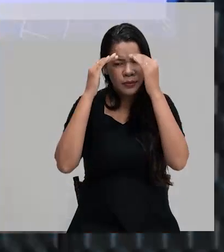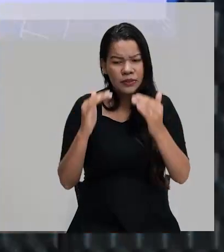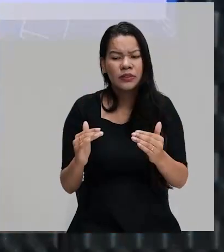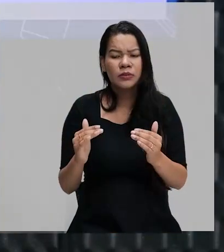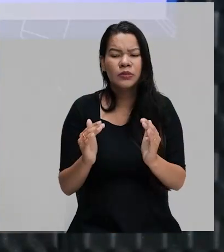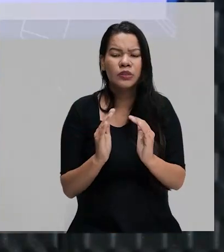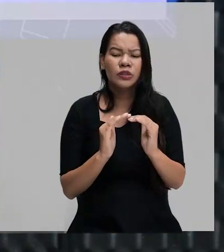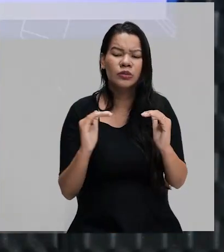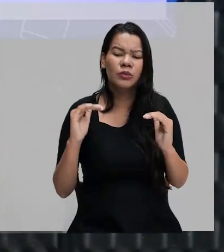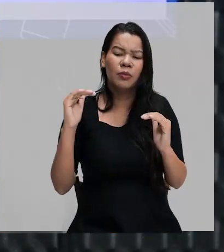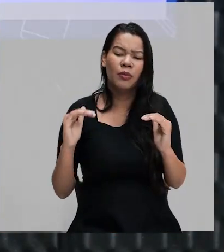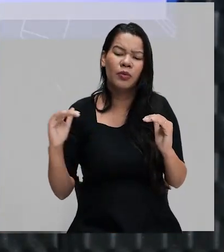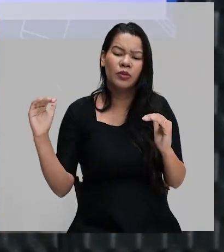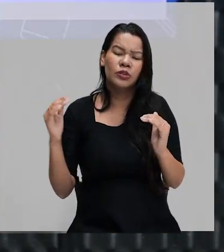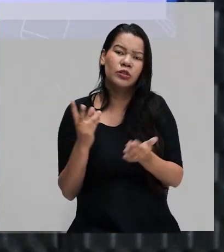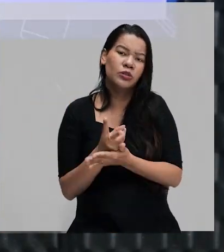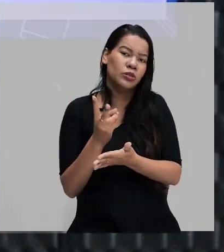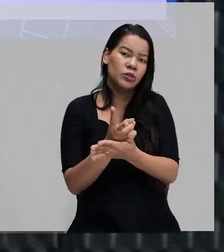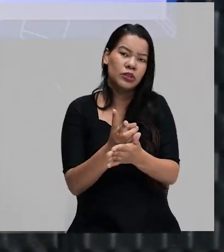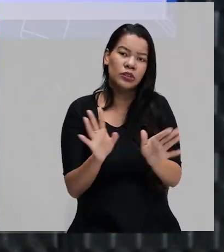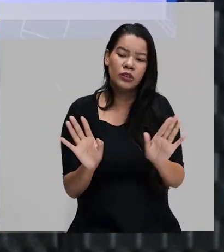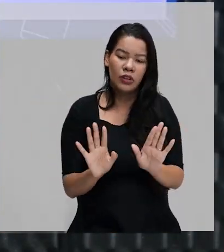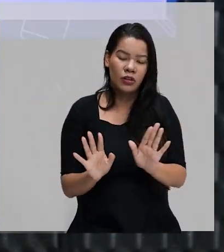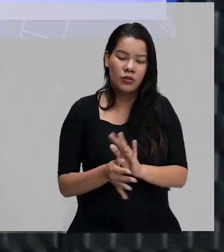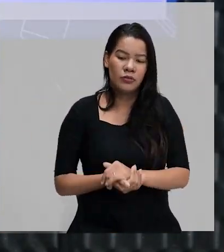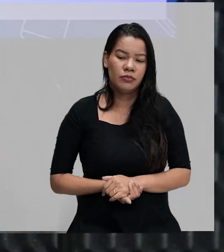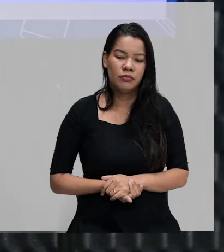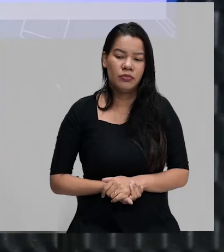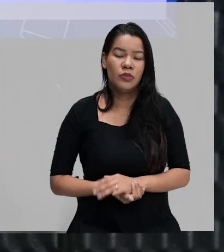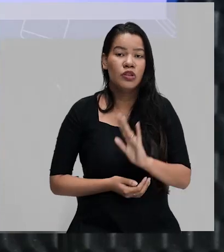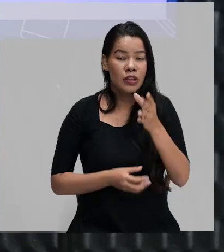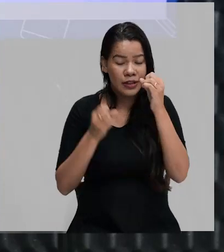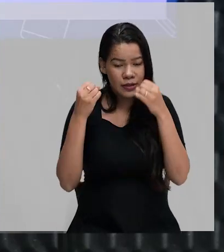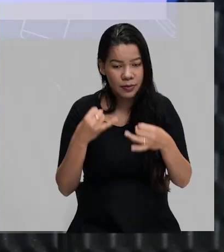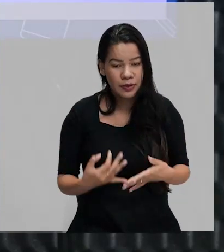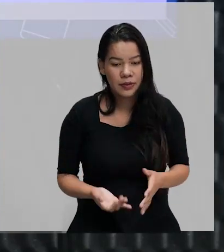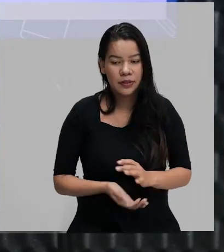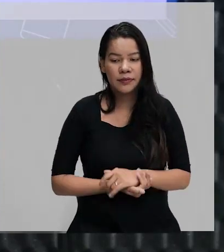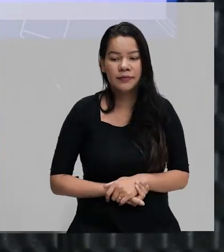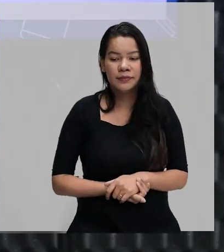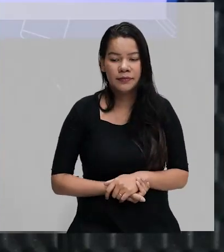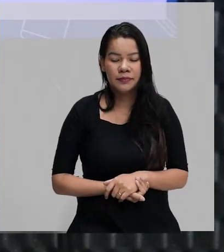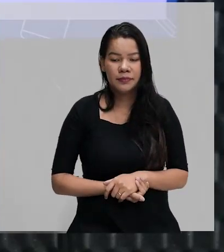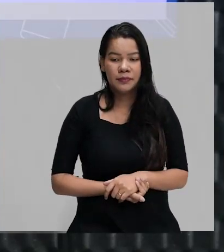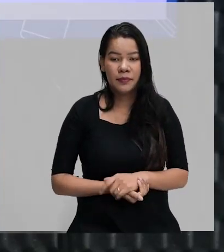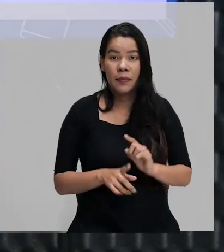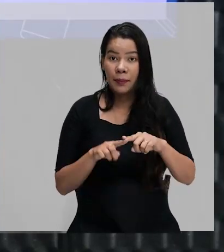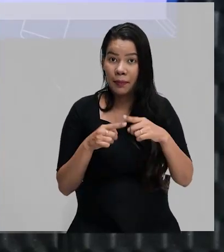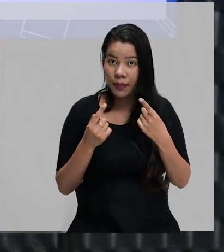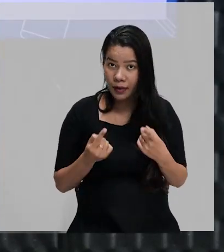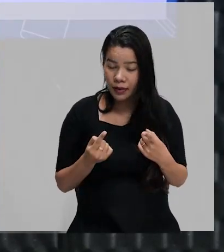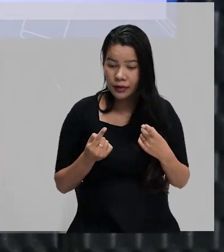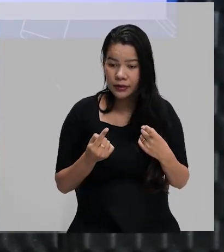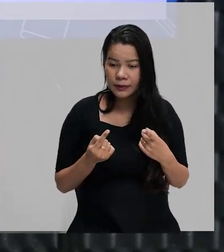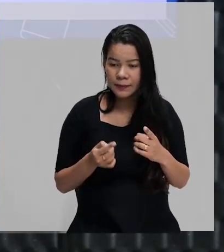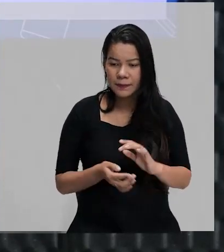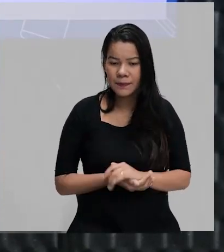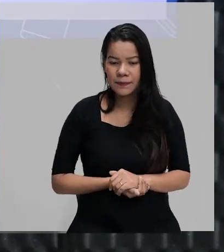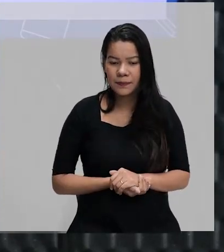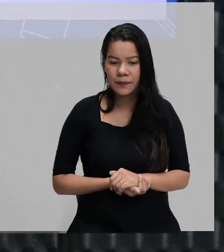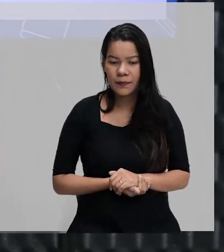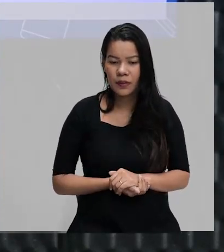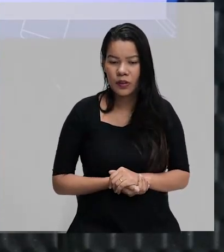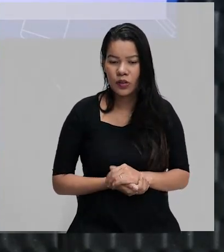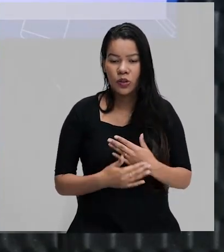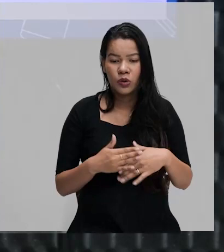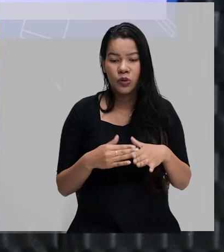uma proporção constante, né? Acabei de falar nesse ponto. No entanto, olha só, turma,